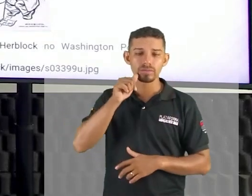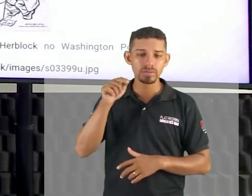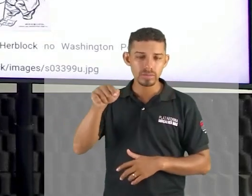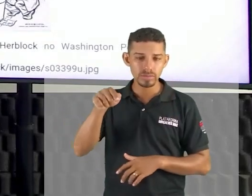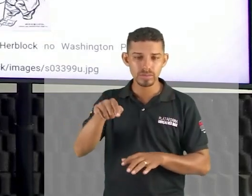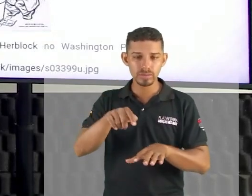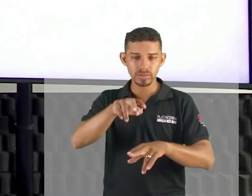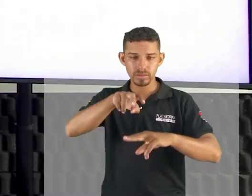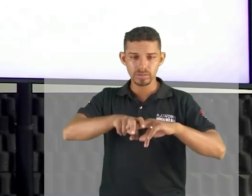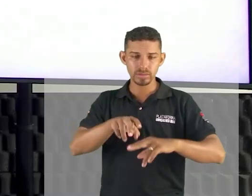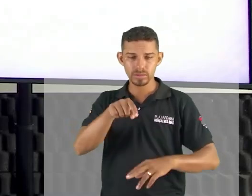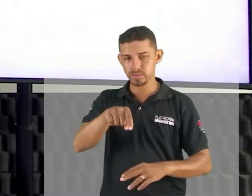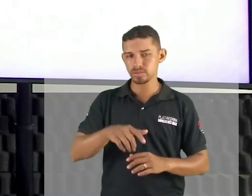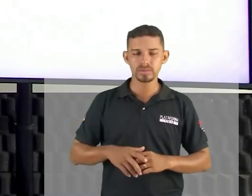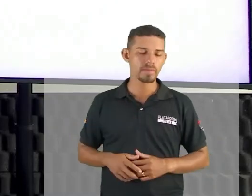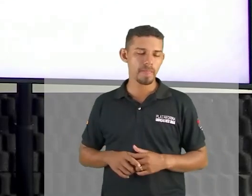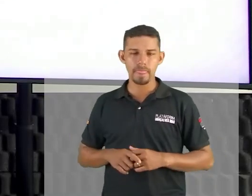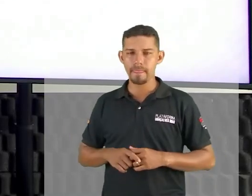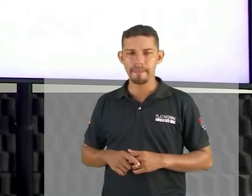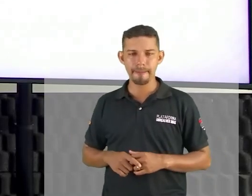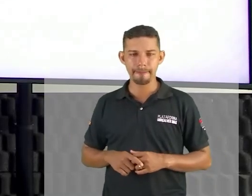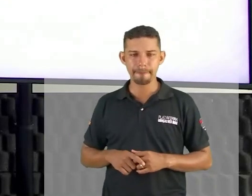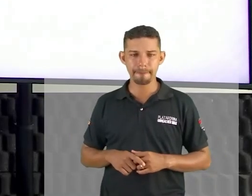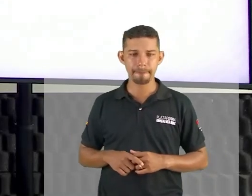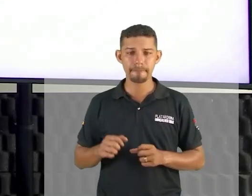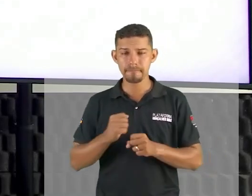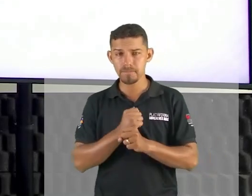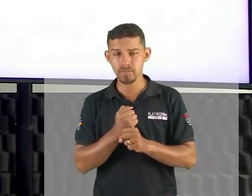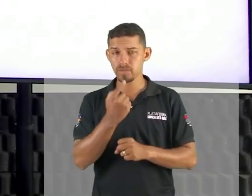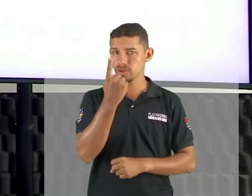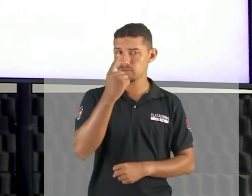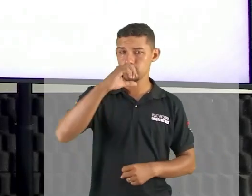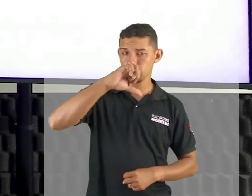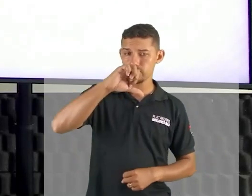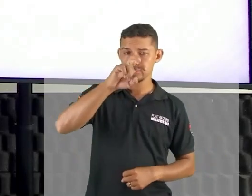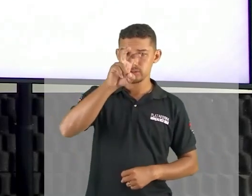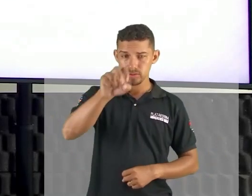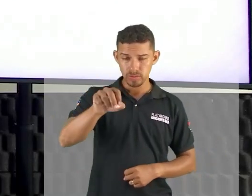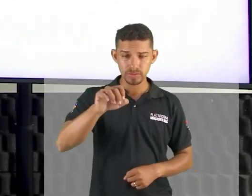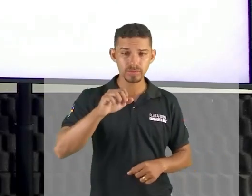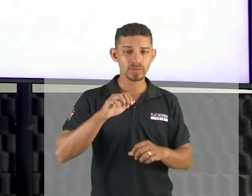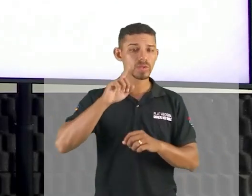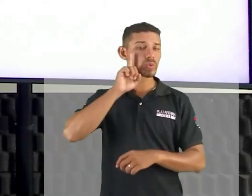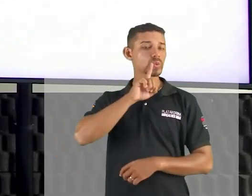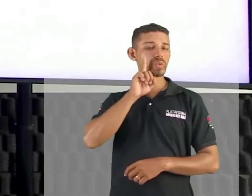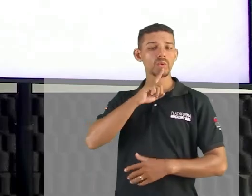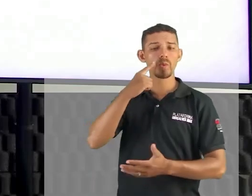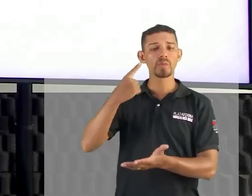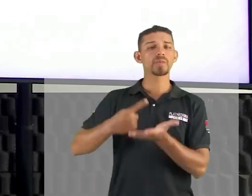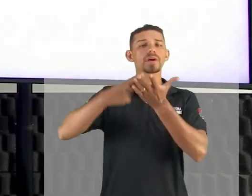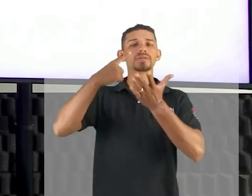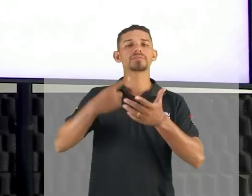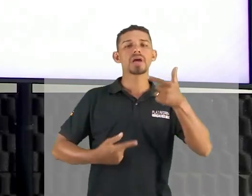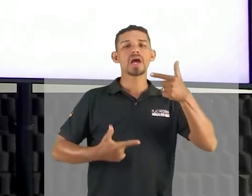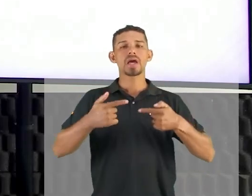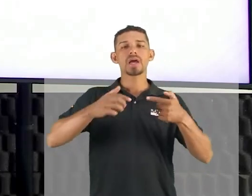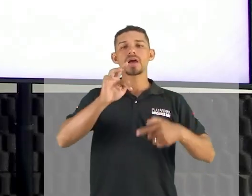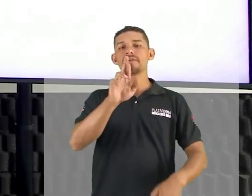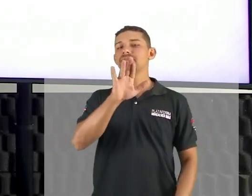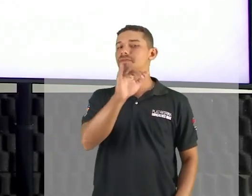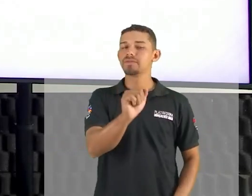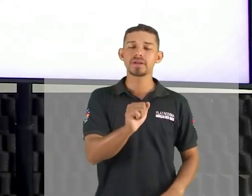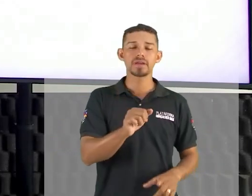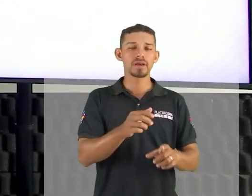no centro da imagem. Vamos lá. Então, o período dos anos de 1950, nos Estados Unidos, é marcado pela Guerra Fria, momento em